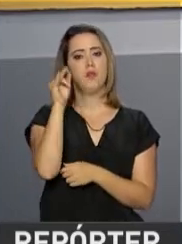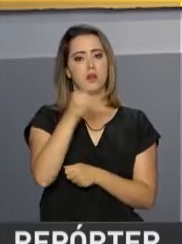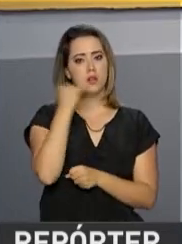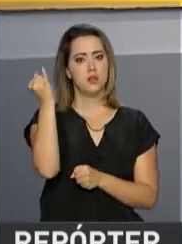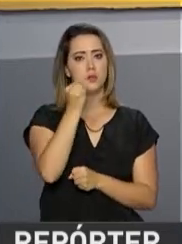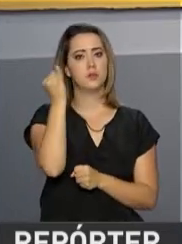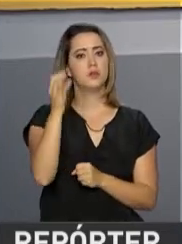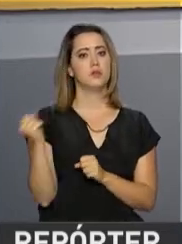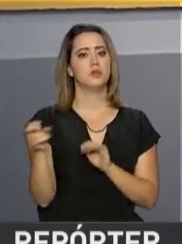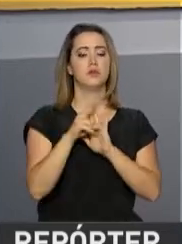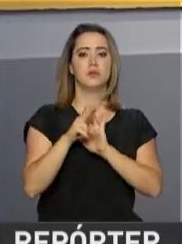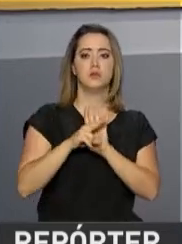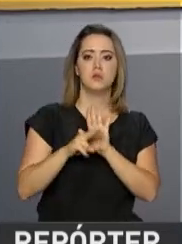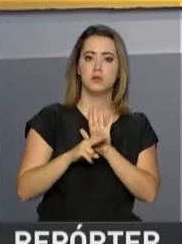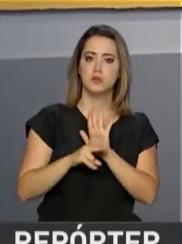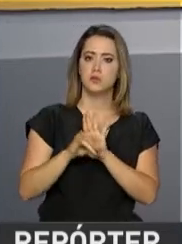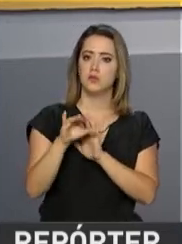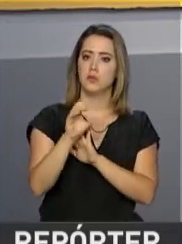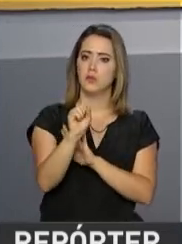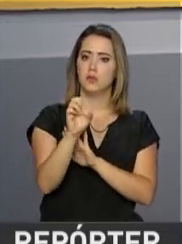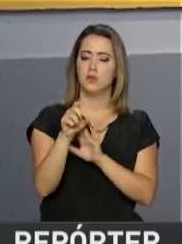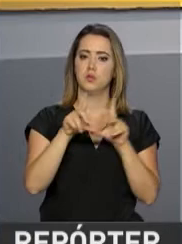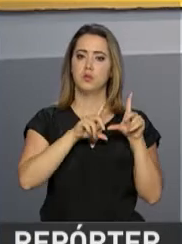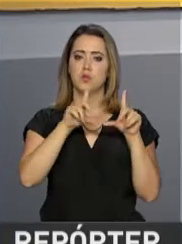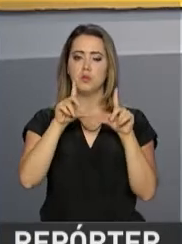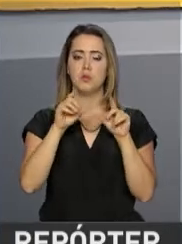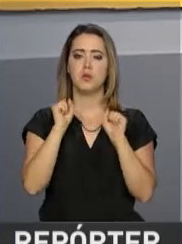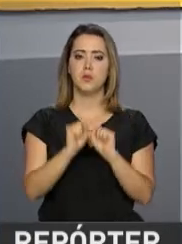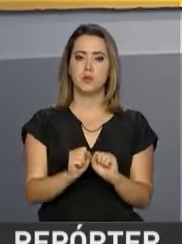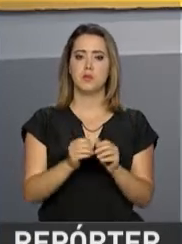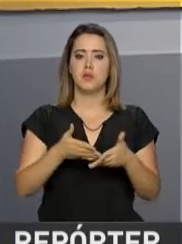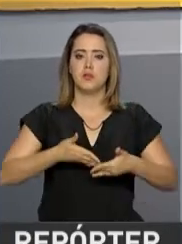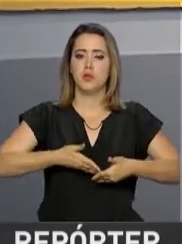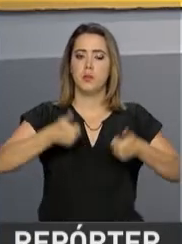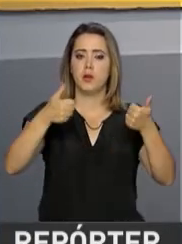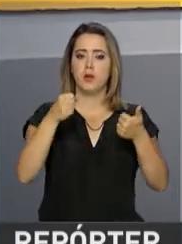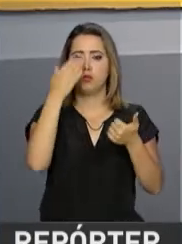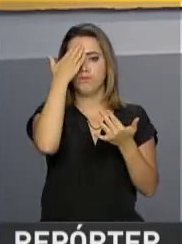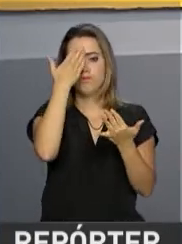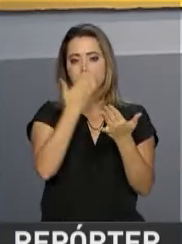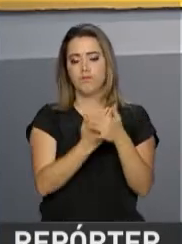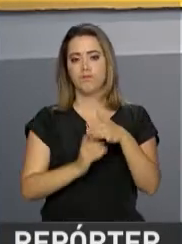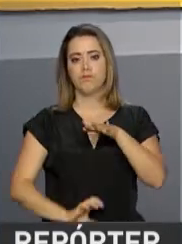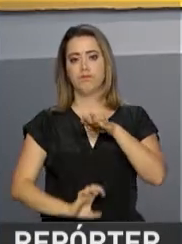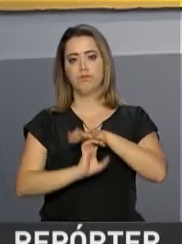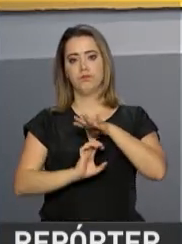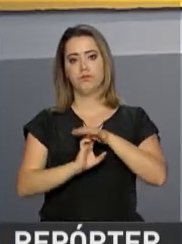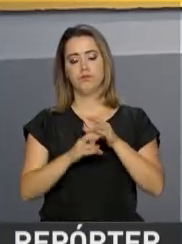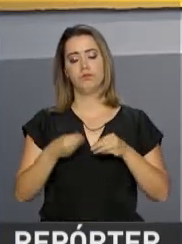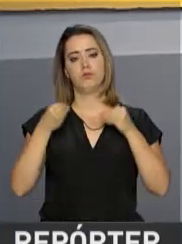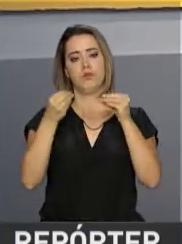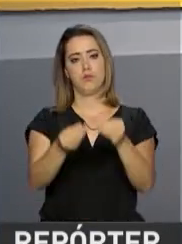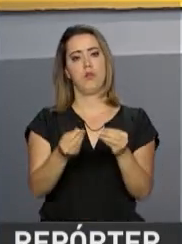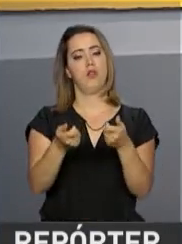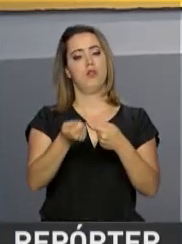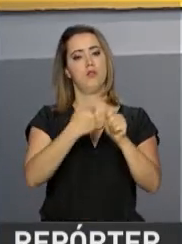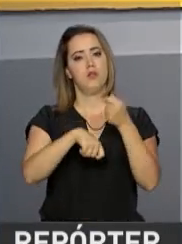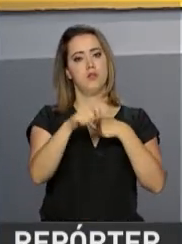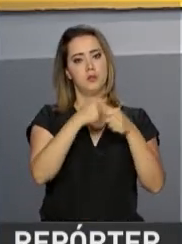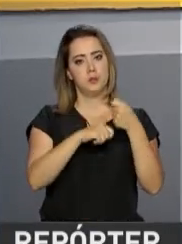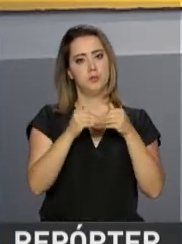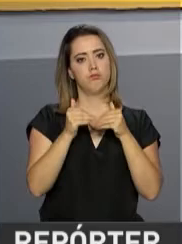reforçar a importância da reforma da previdência para permitir um aumento da confiança dos investidores e ajudar no crescimento